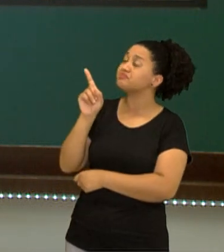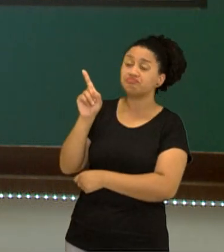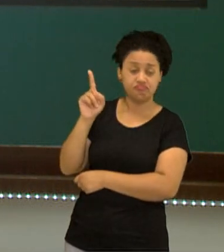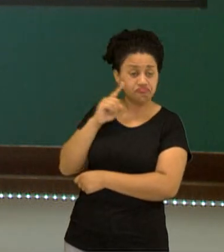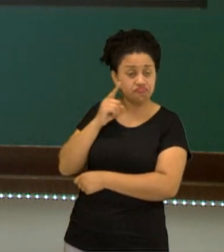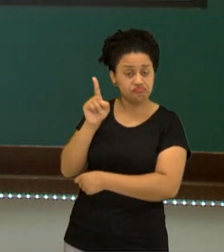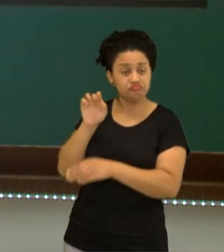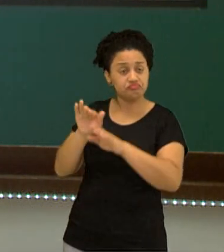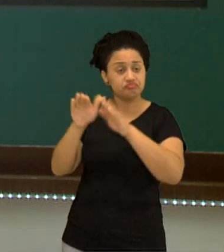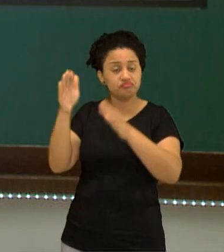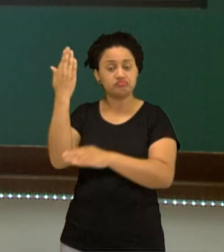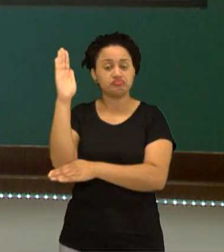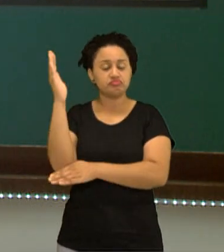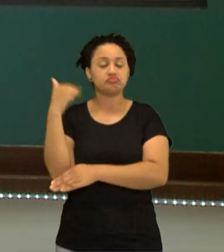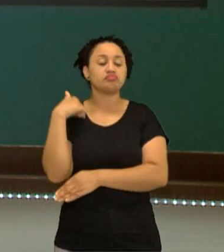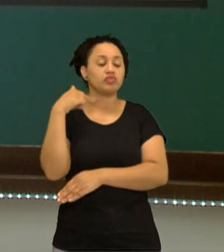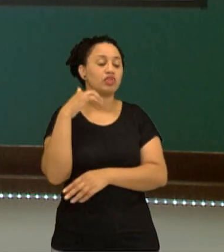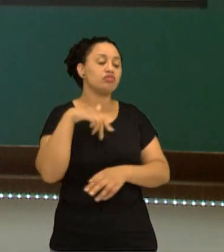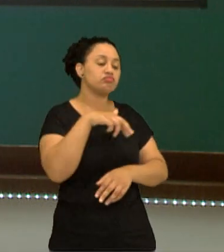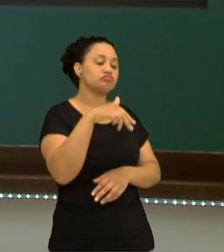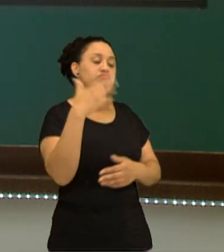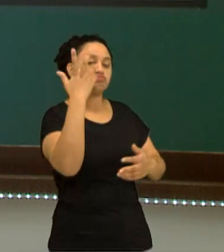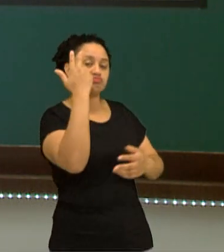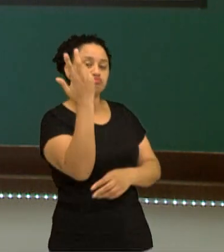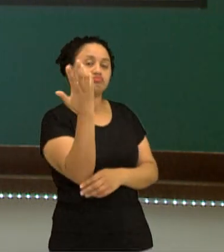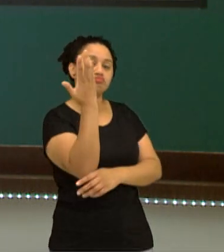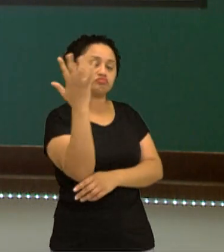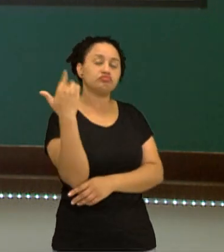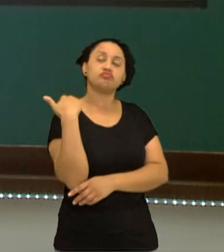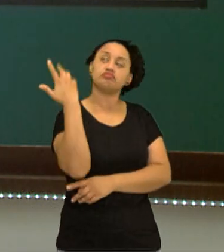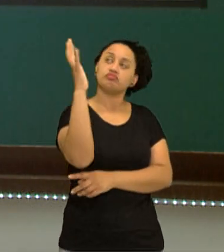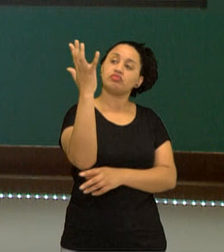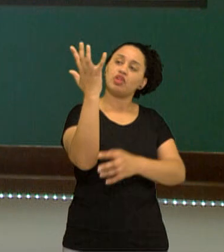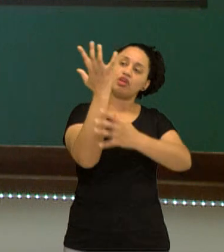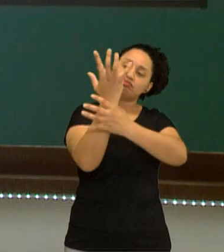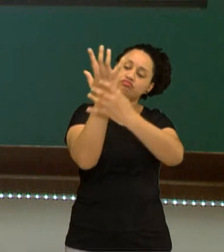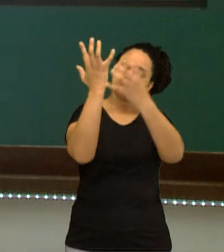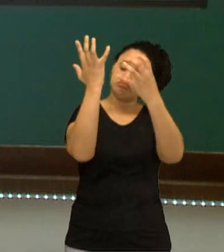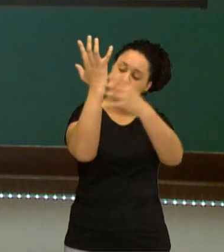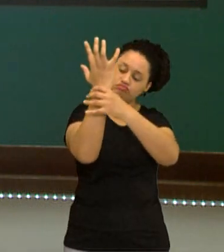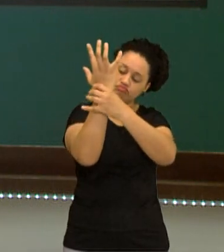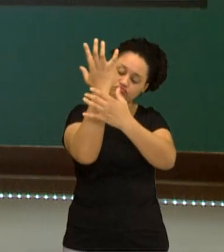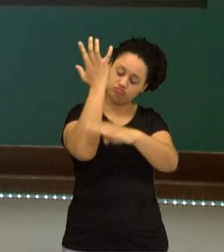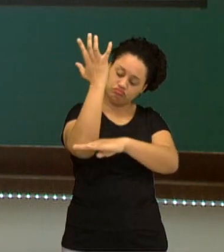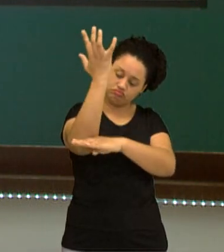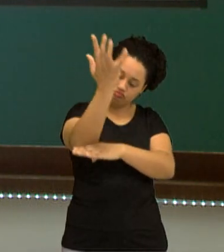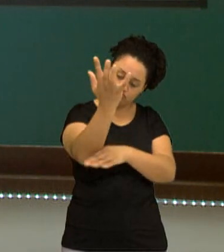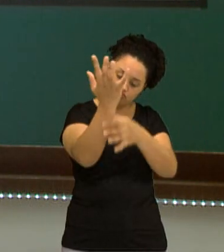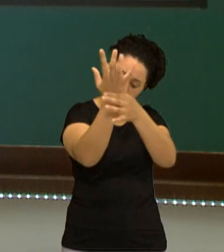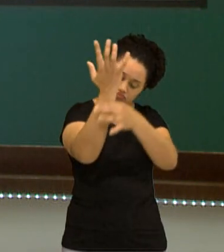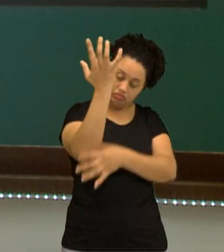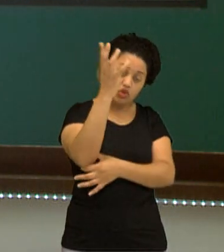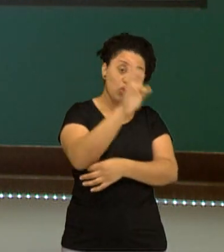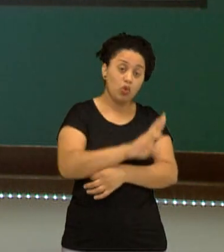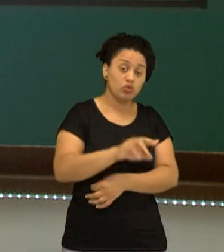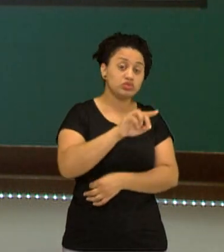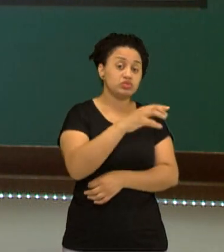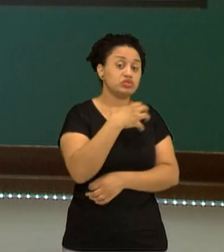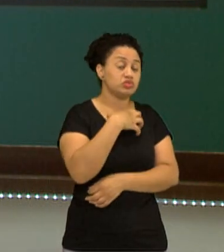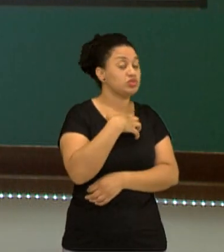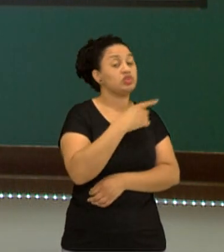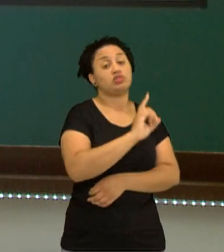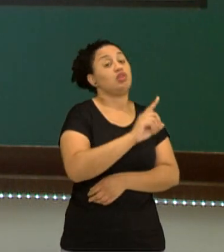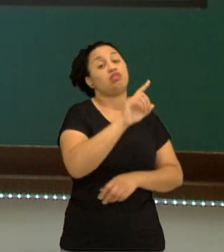madeira. Se eu ando na natureza, pego um galho, pego um tronco e uso daquele jeito, é